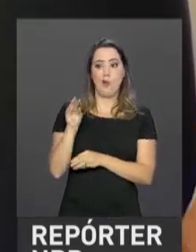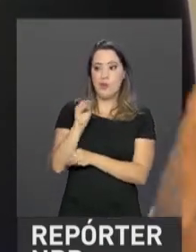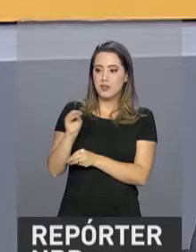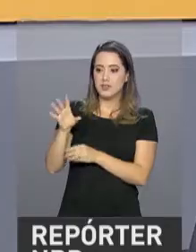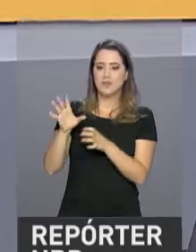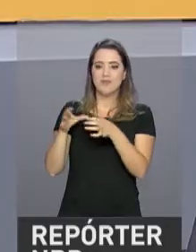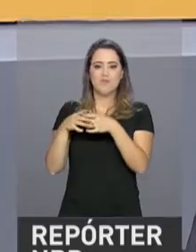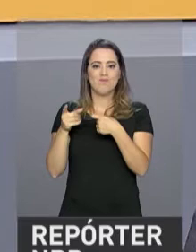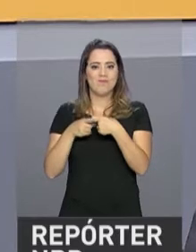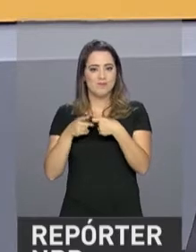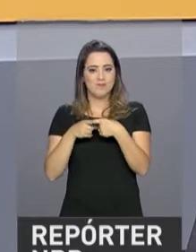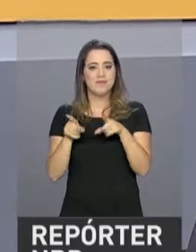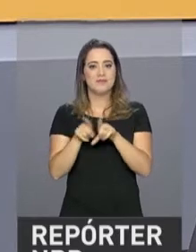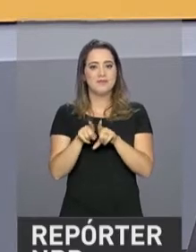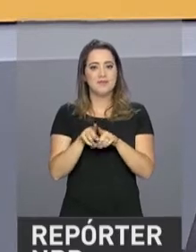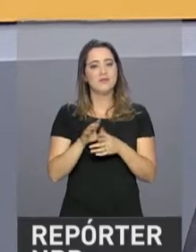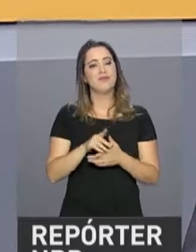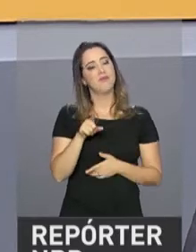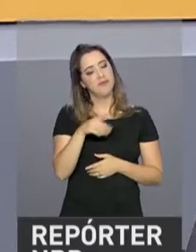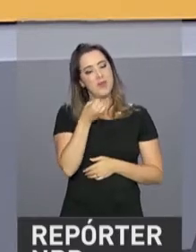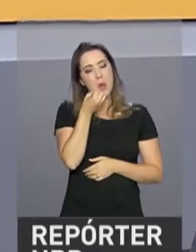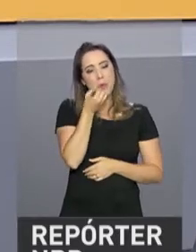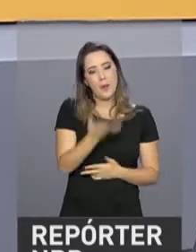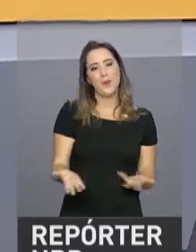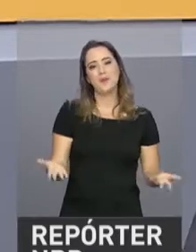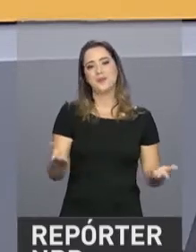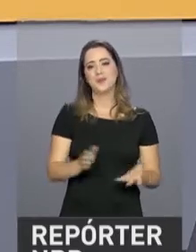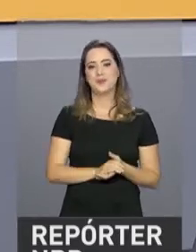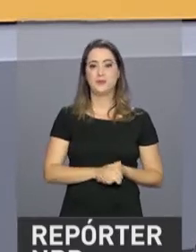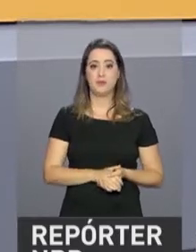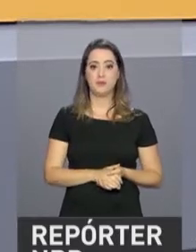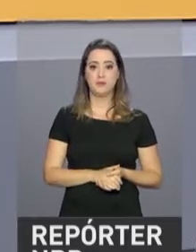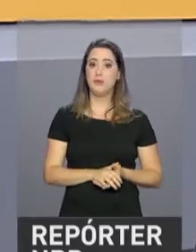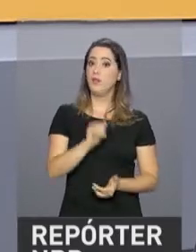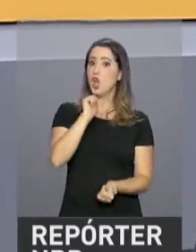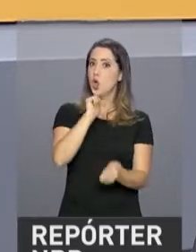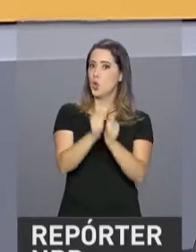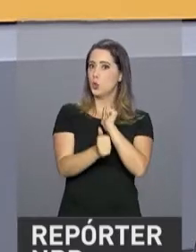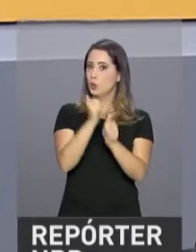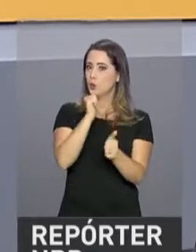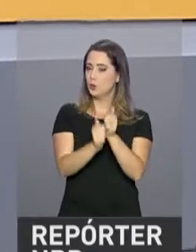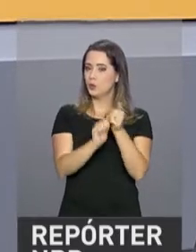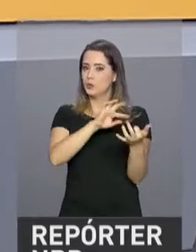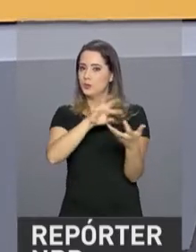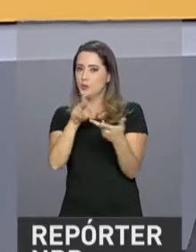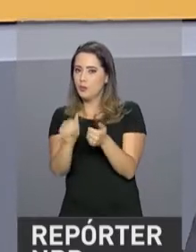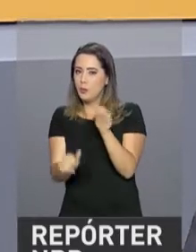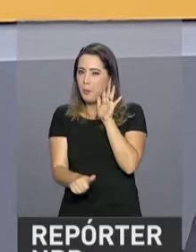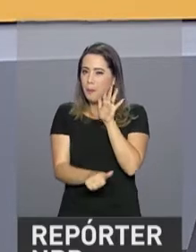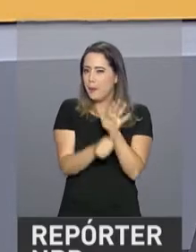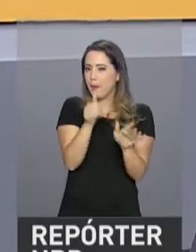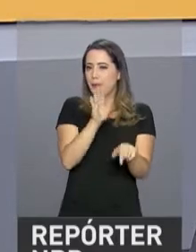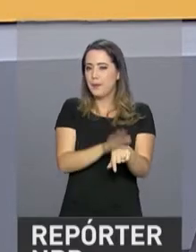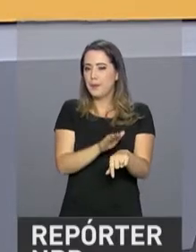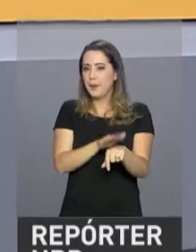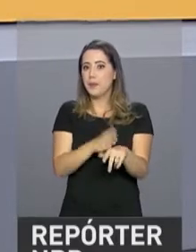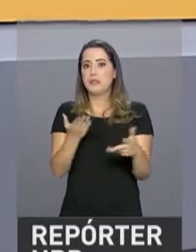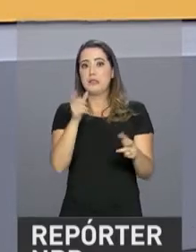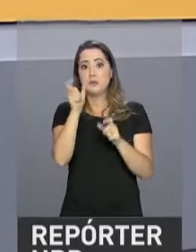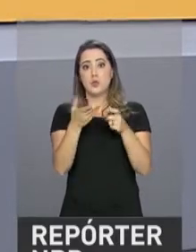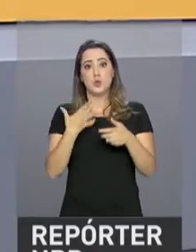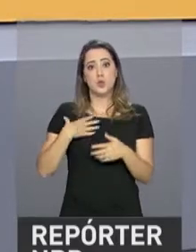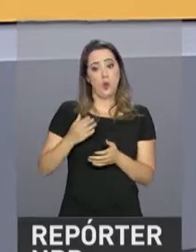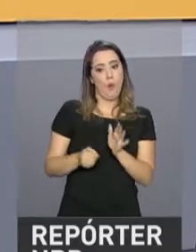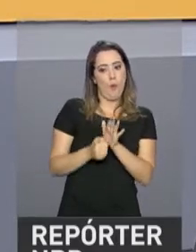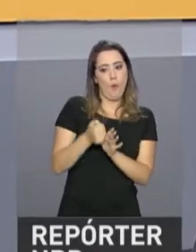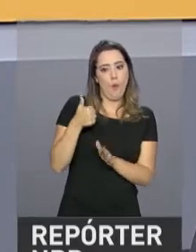equipe. Que bom, né? E a Copa do Mundo ainda está na primeira fase, por isso tem gente por aqui que ainda está arrumando